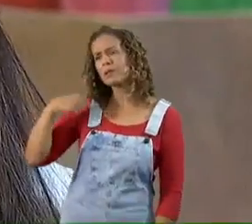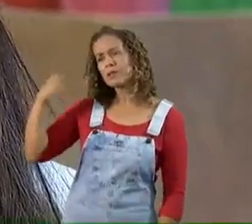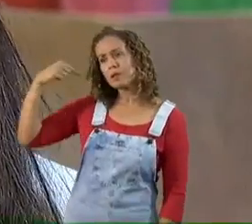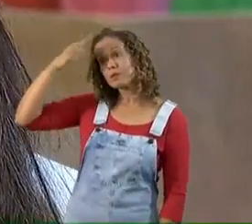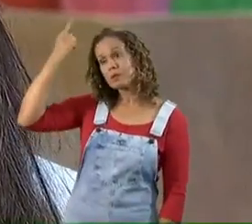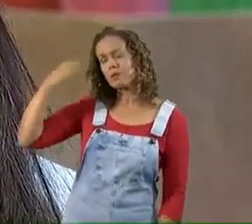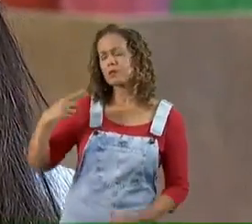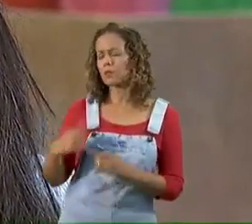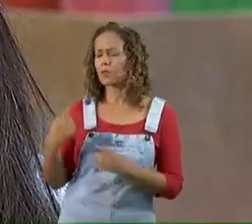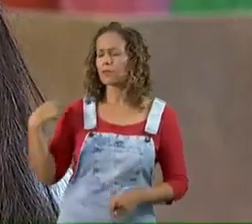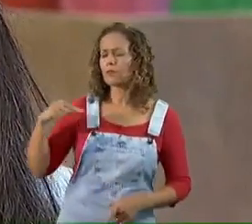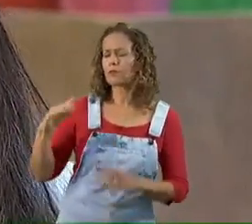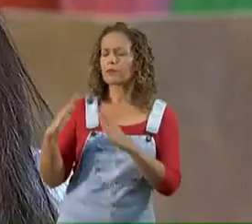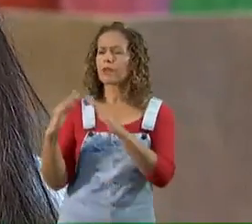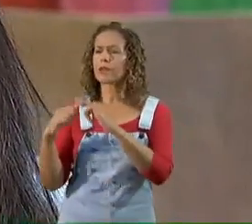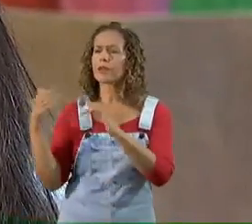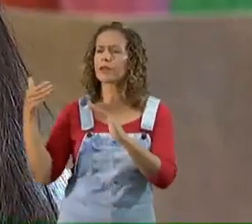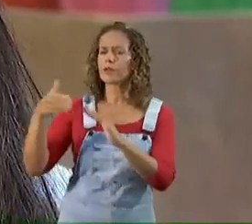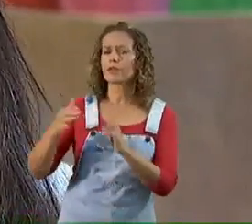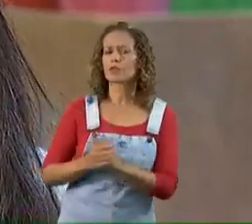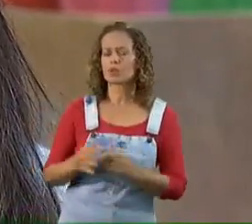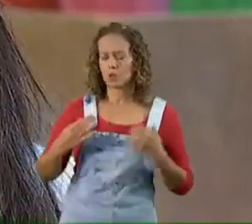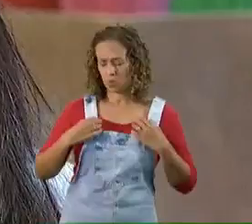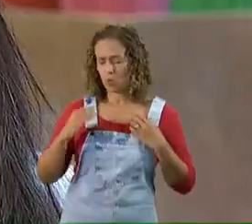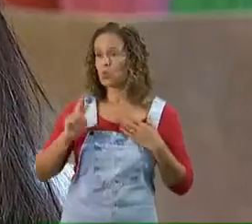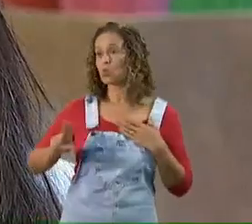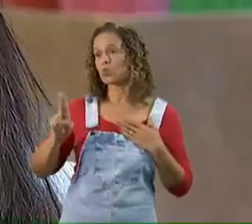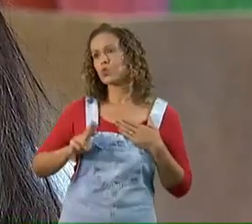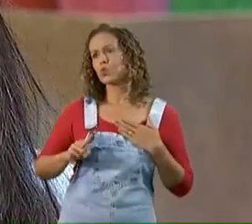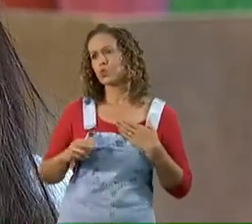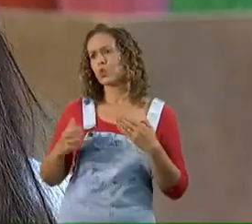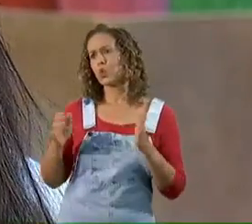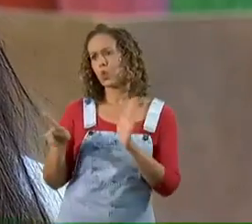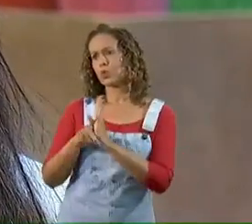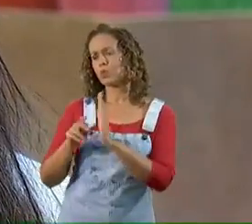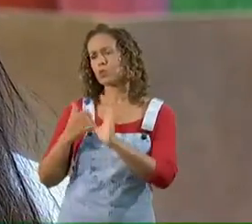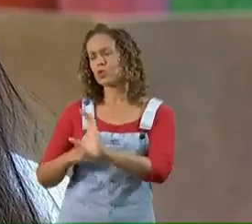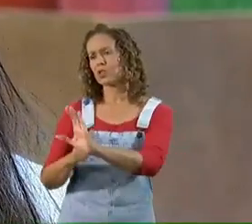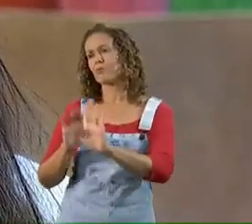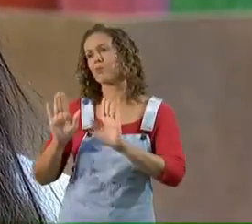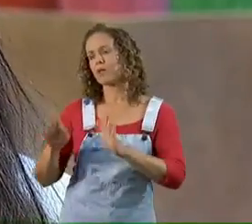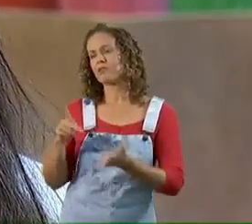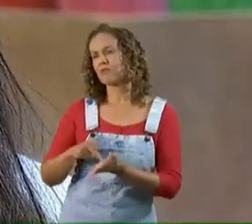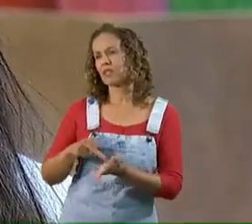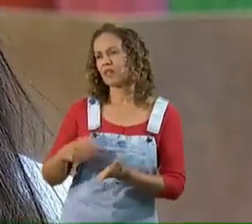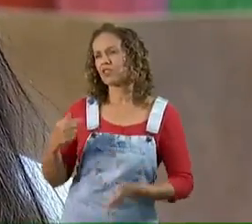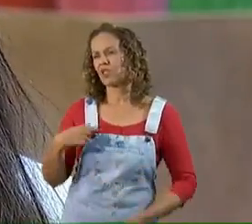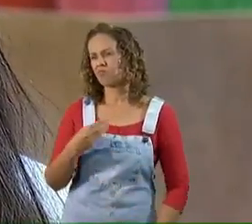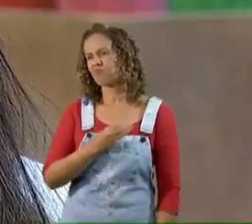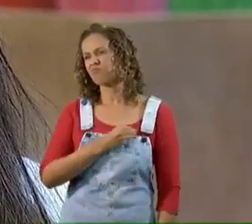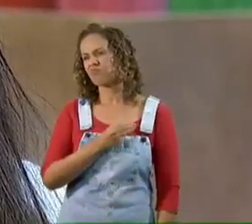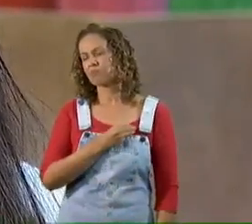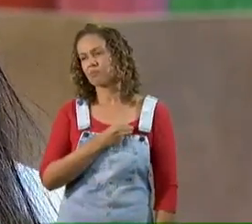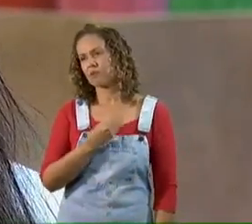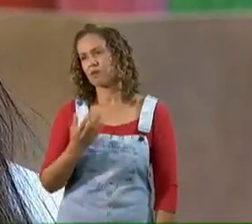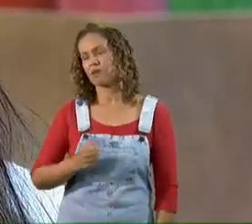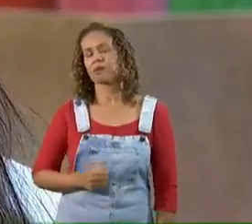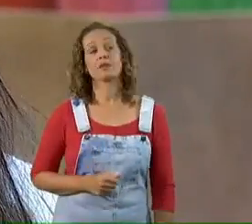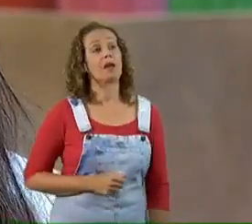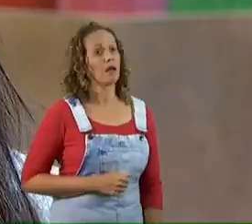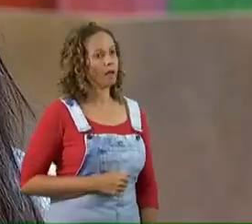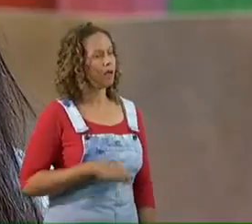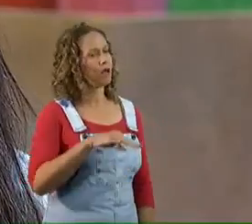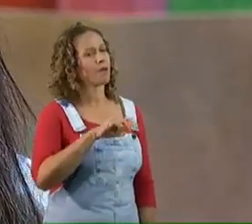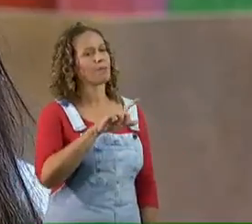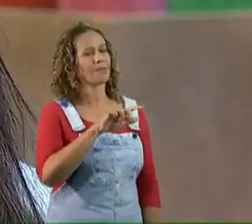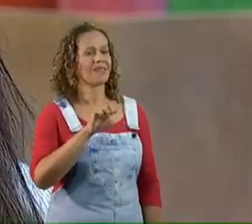eu vou na igreja e uso roupa de crente. Mas a verdade é que eu sou uma pecadora. Ah, Melissa,